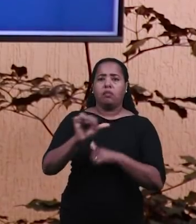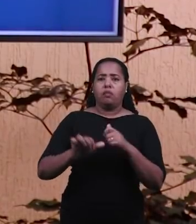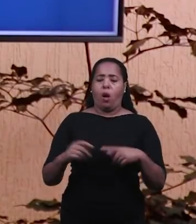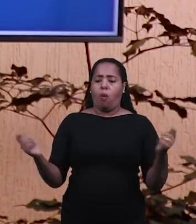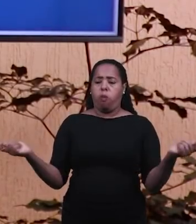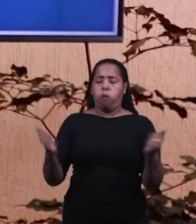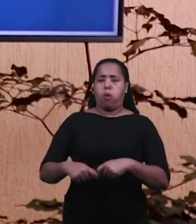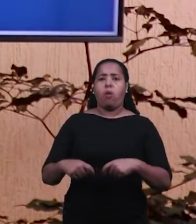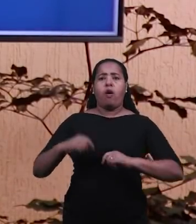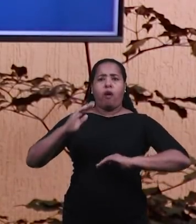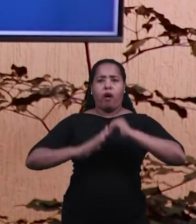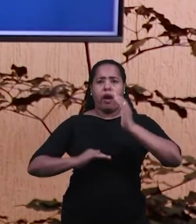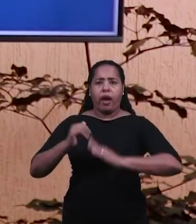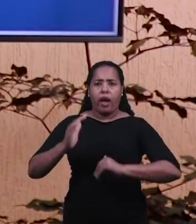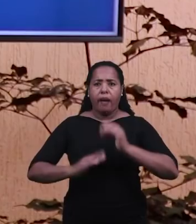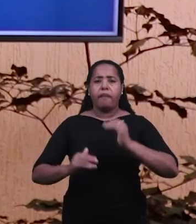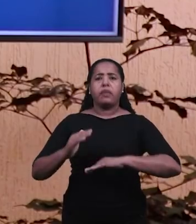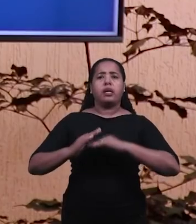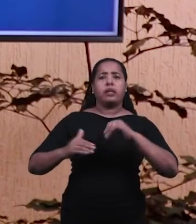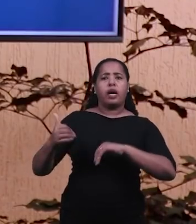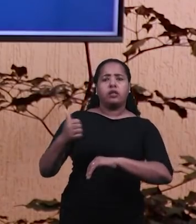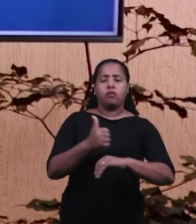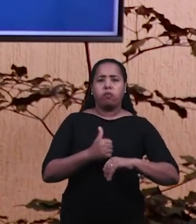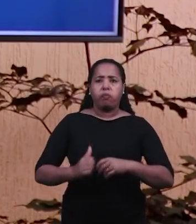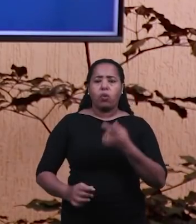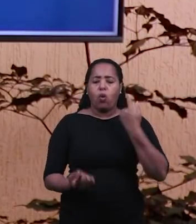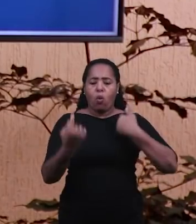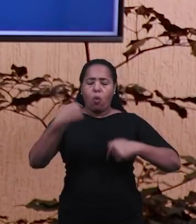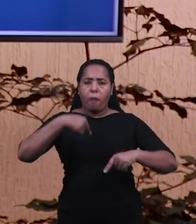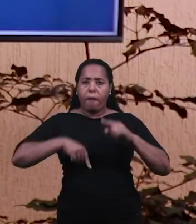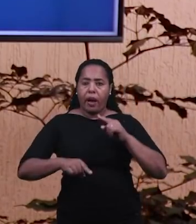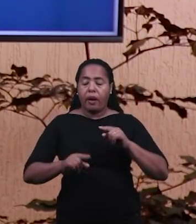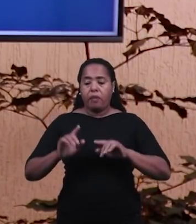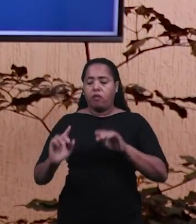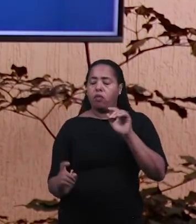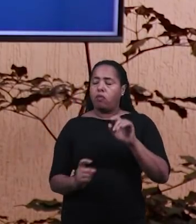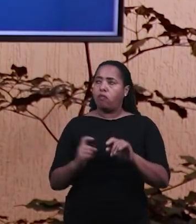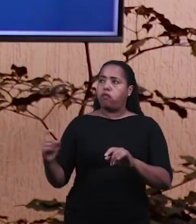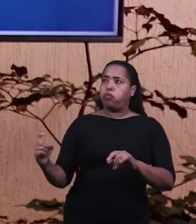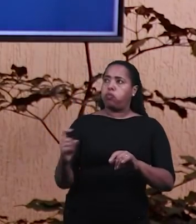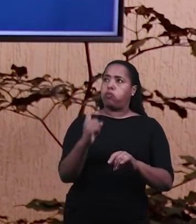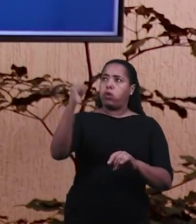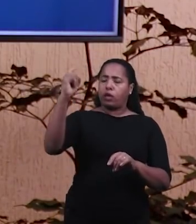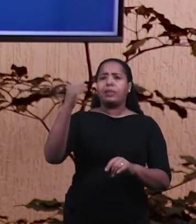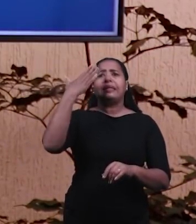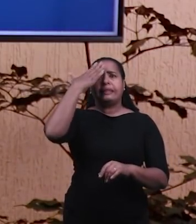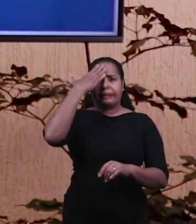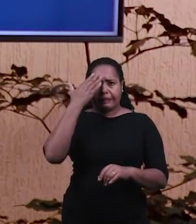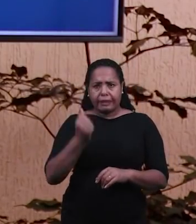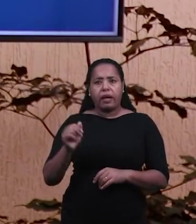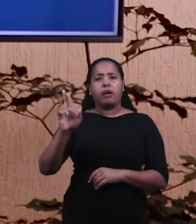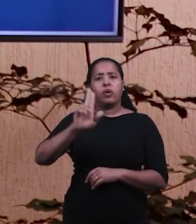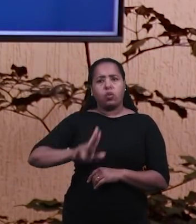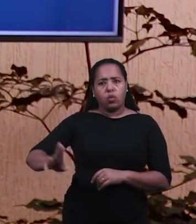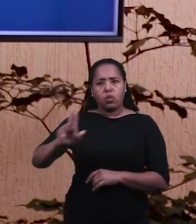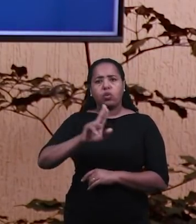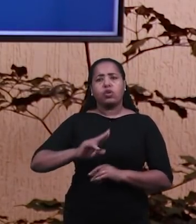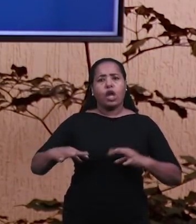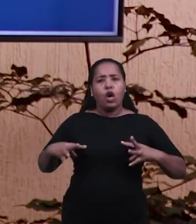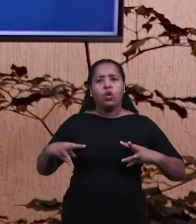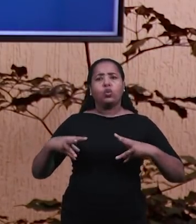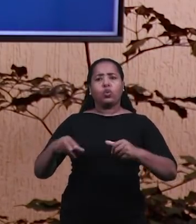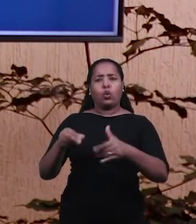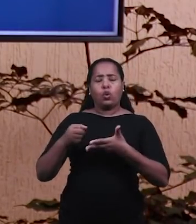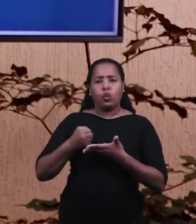em habilidade e em funcionalidade. Que quando adulto, ela saiba usar todo o seu